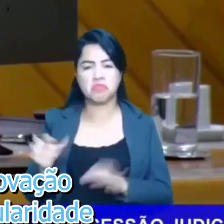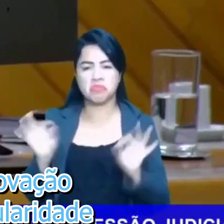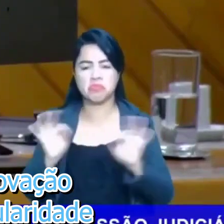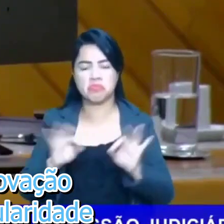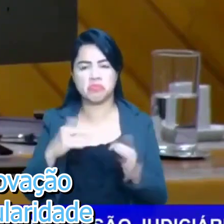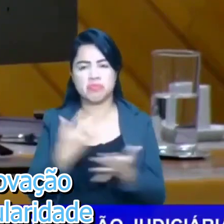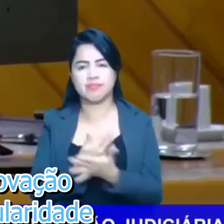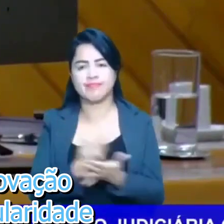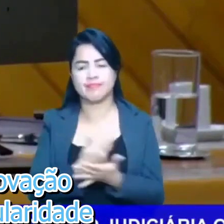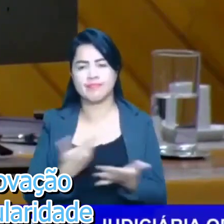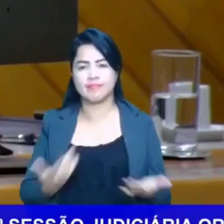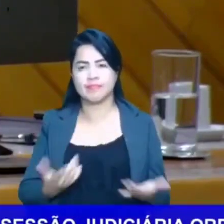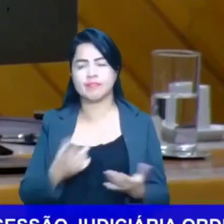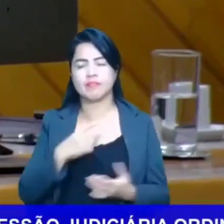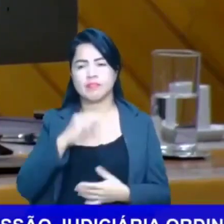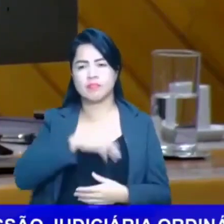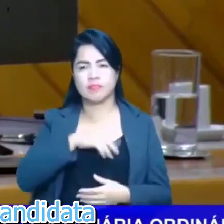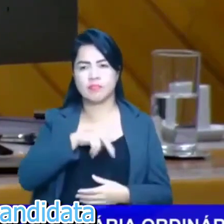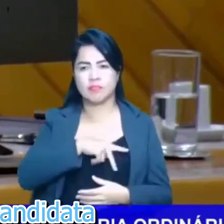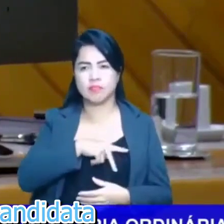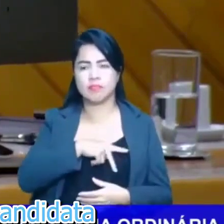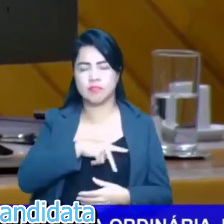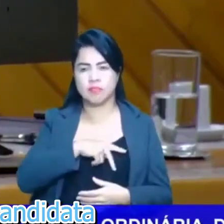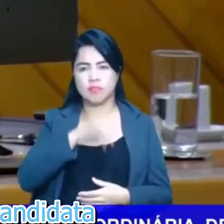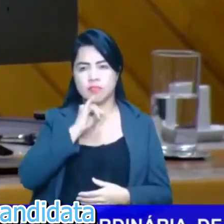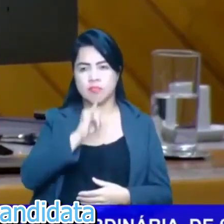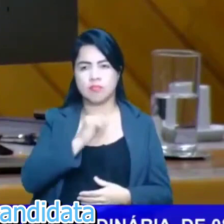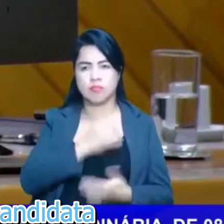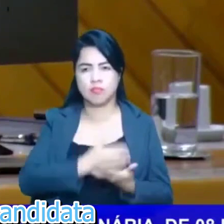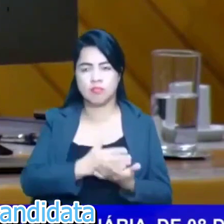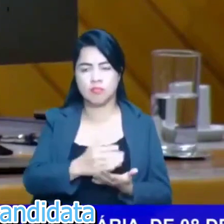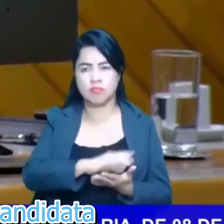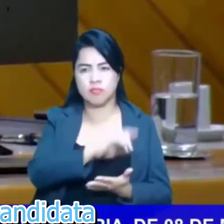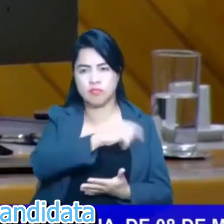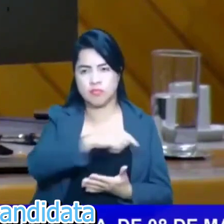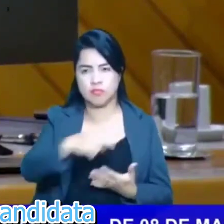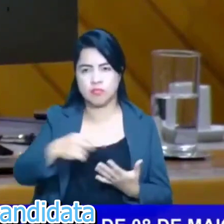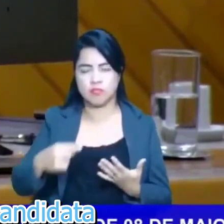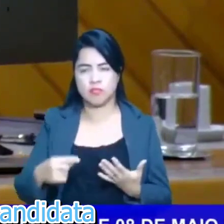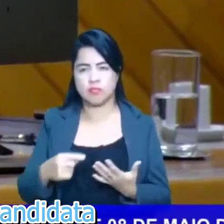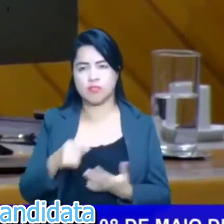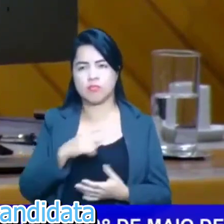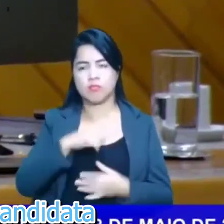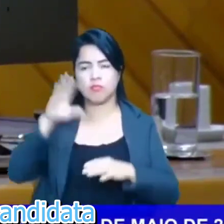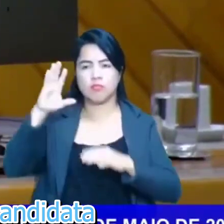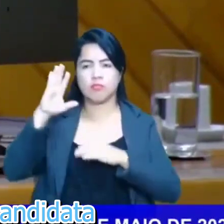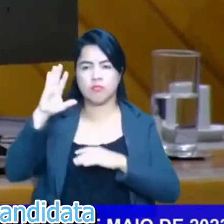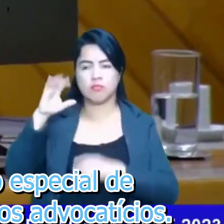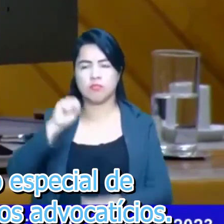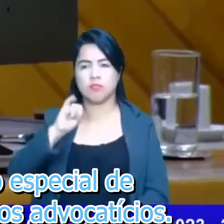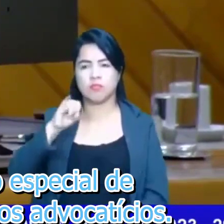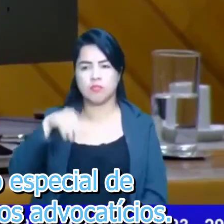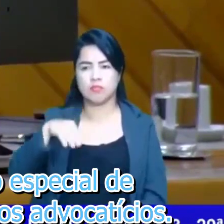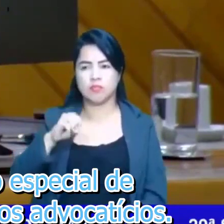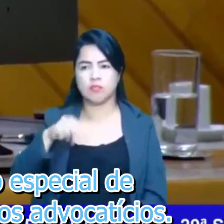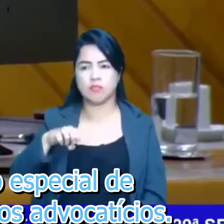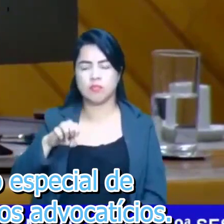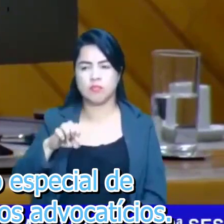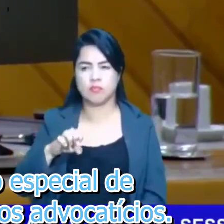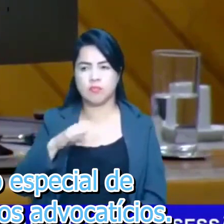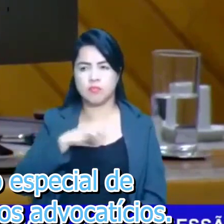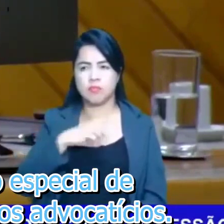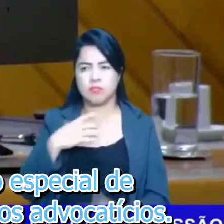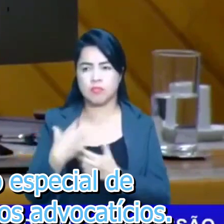qualquer irregularidade. O Ministério Público Eleitoral, de início, pontuou que, a candidata Simone Machado